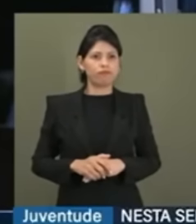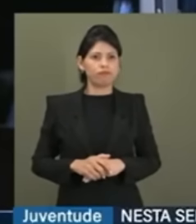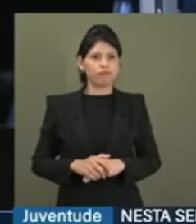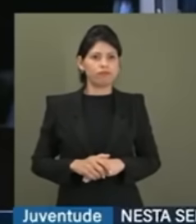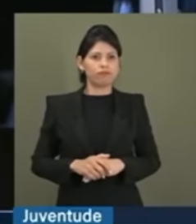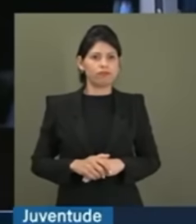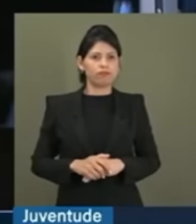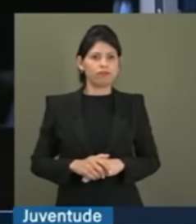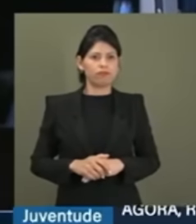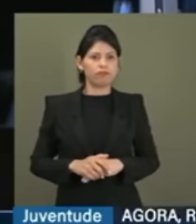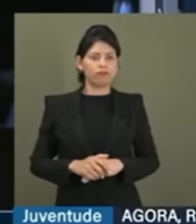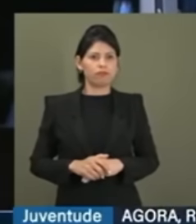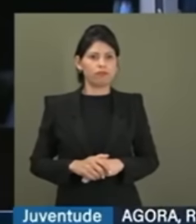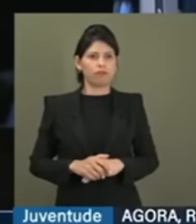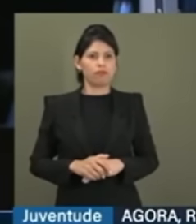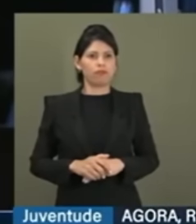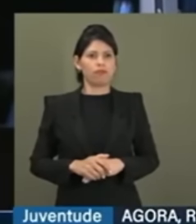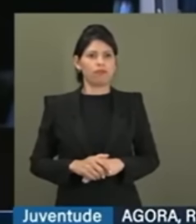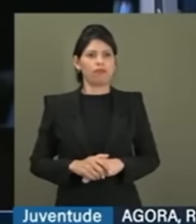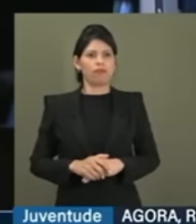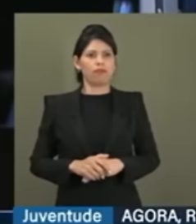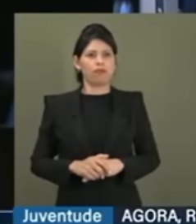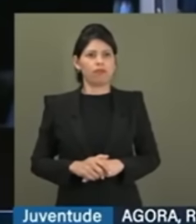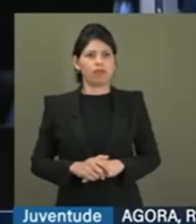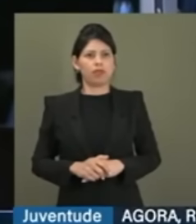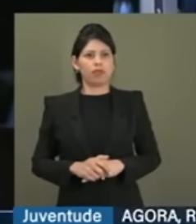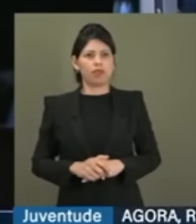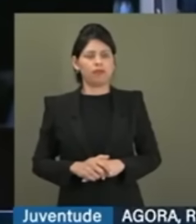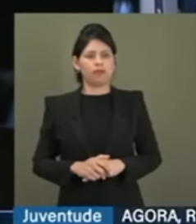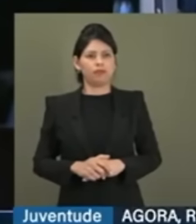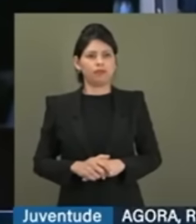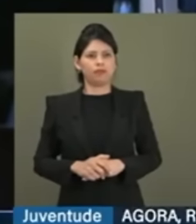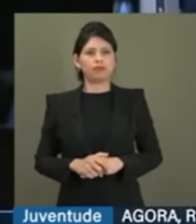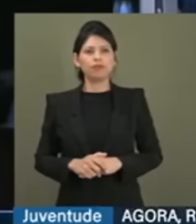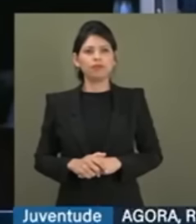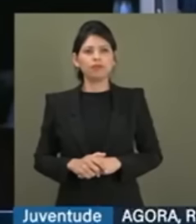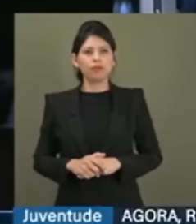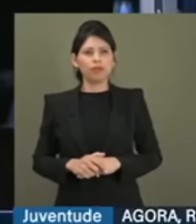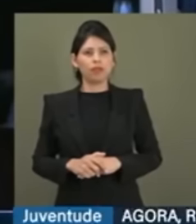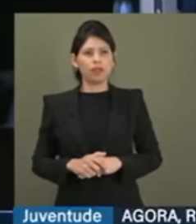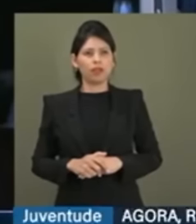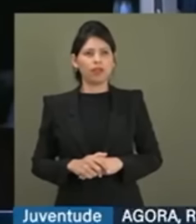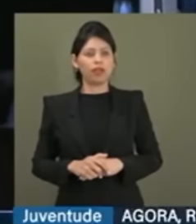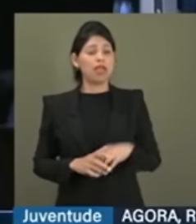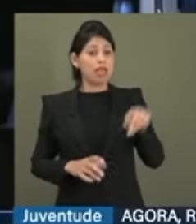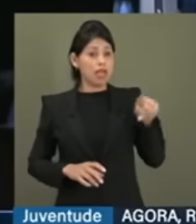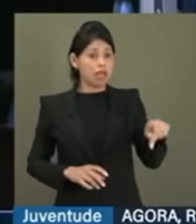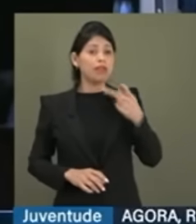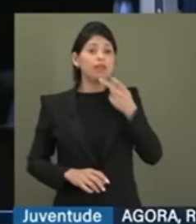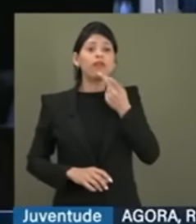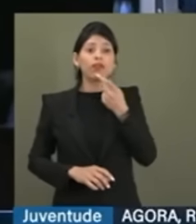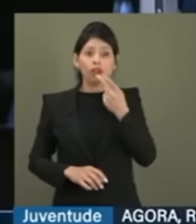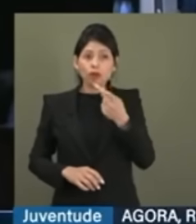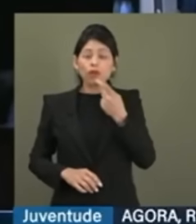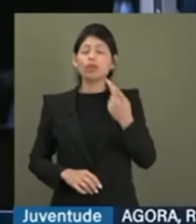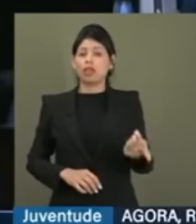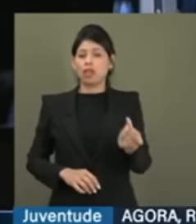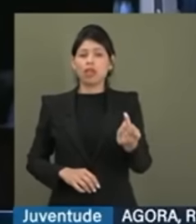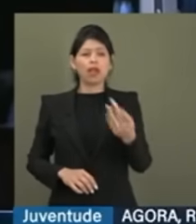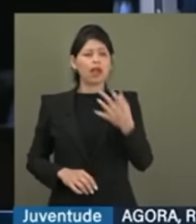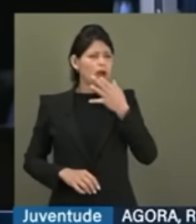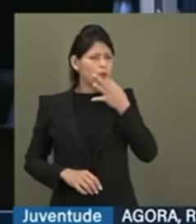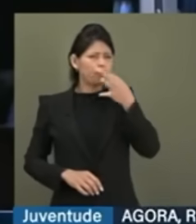que são princípios e valores dele que ele prega há muito tempo e que ele citou o fato Então isso é muito